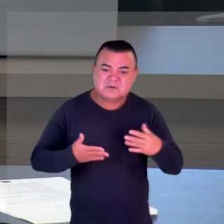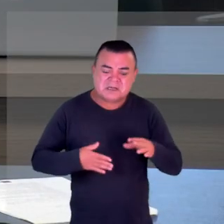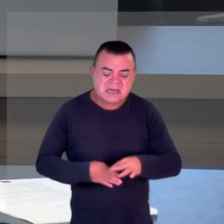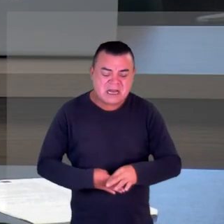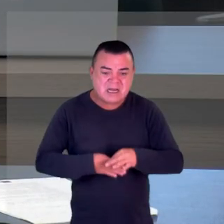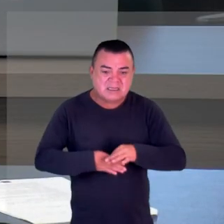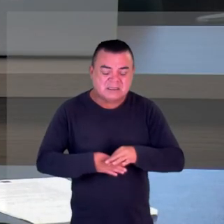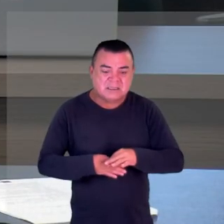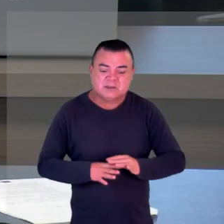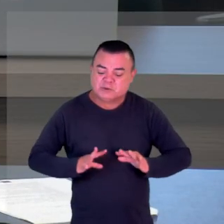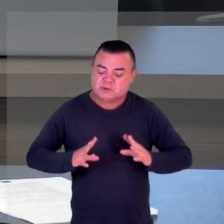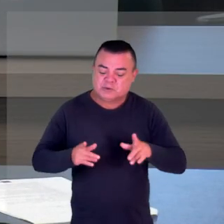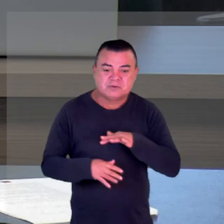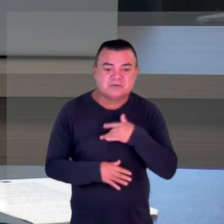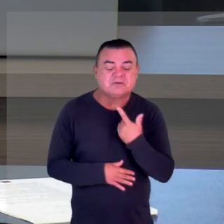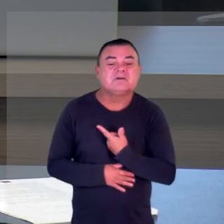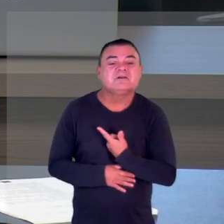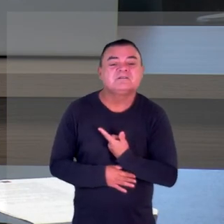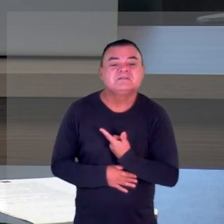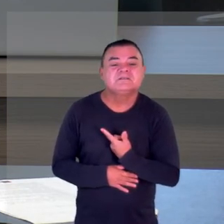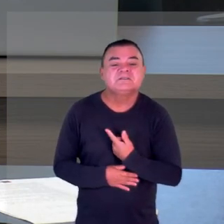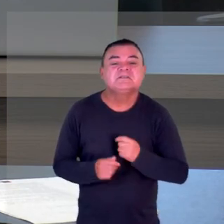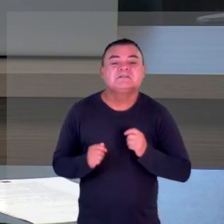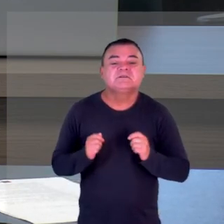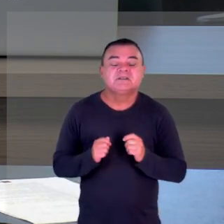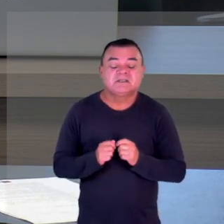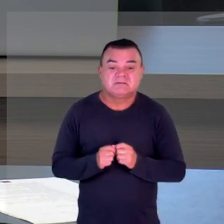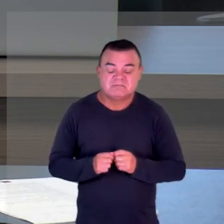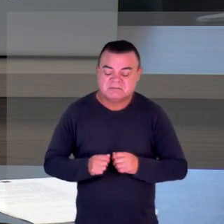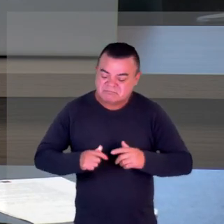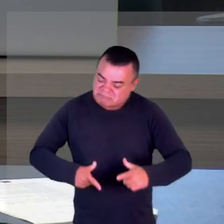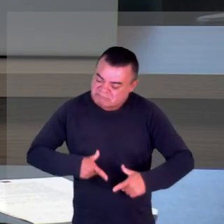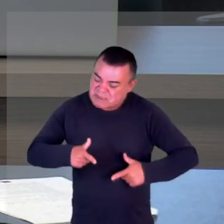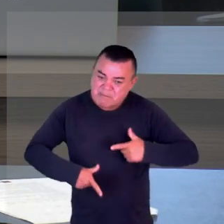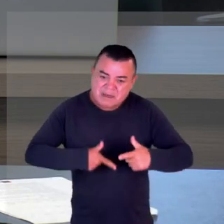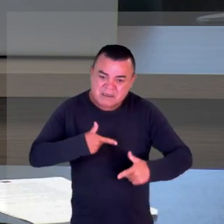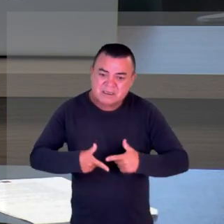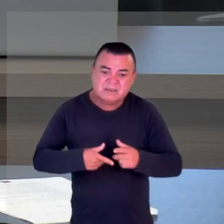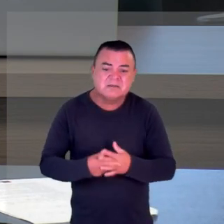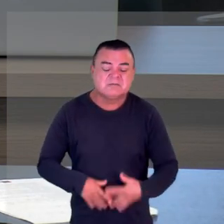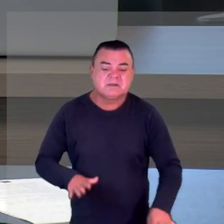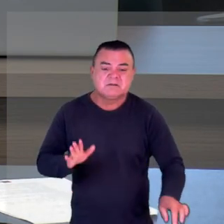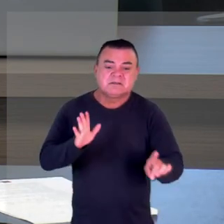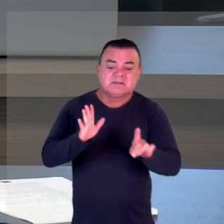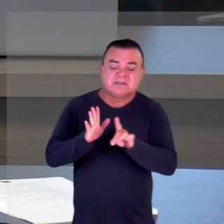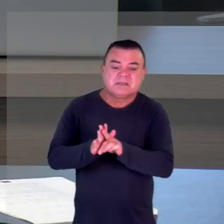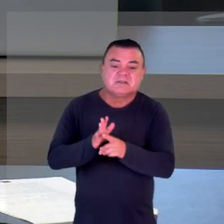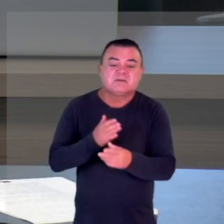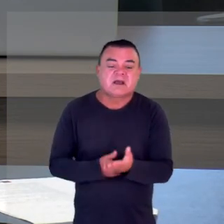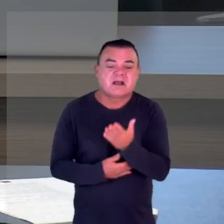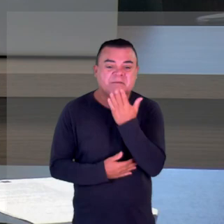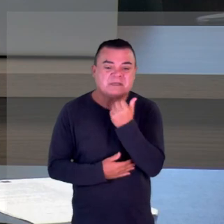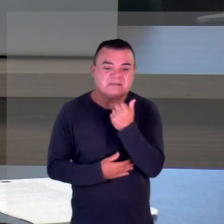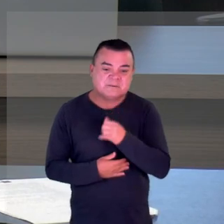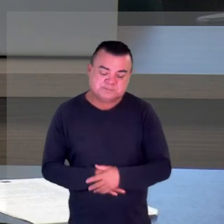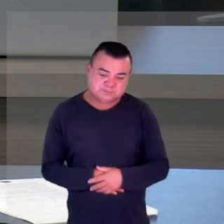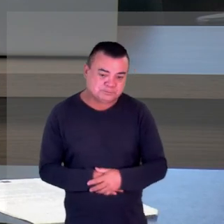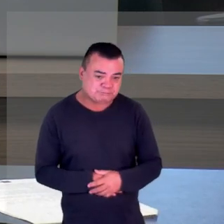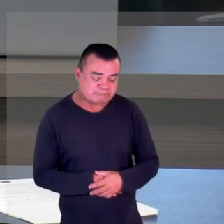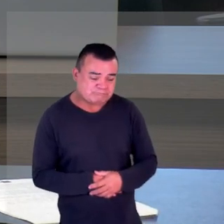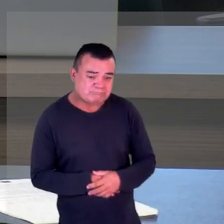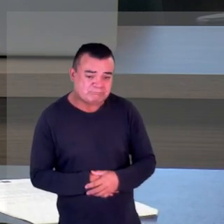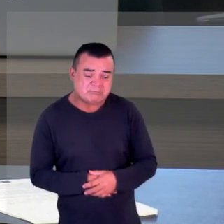trabalhamos né lutamos pelo direito humano alimentação eh Dom Mauro nos ensinou